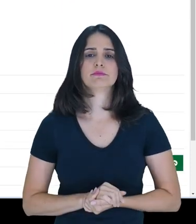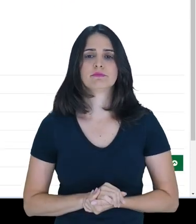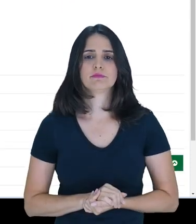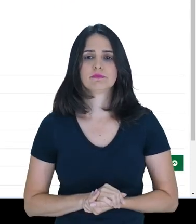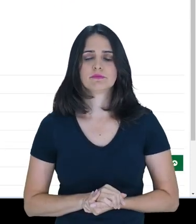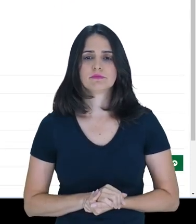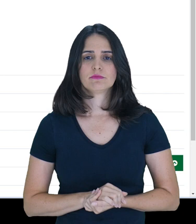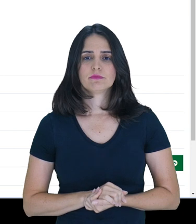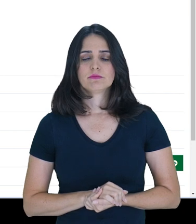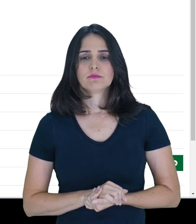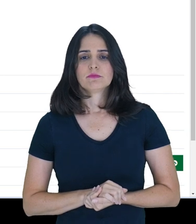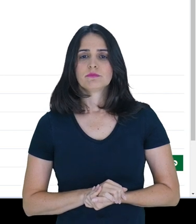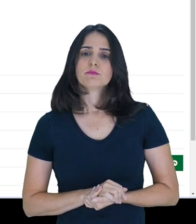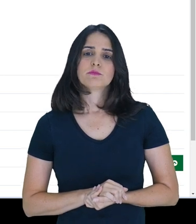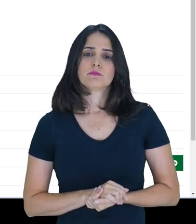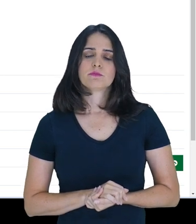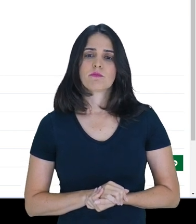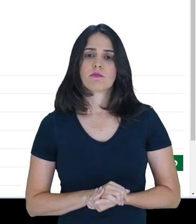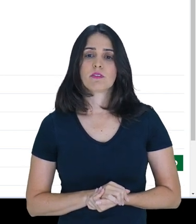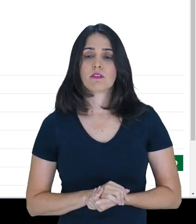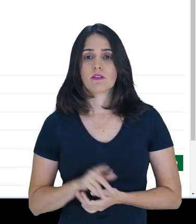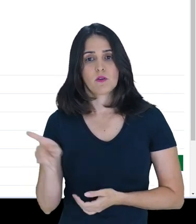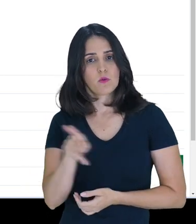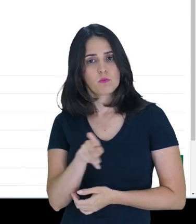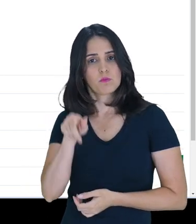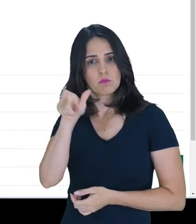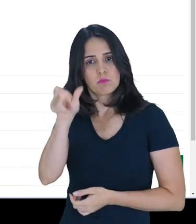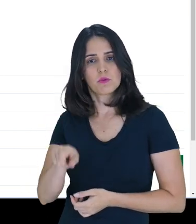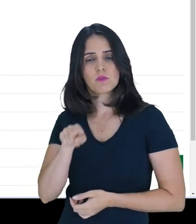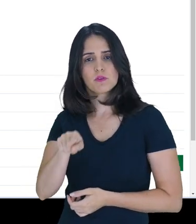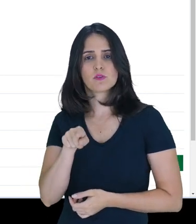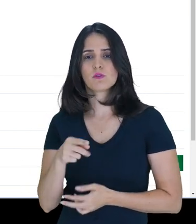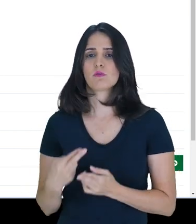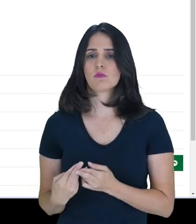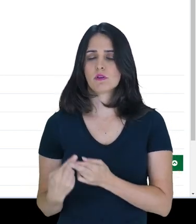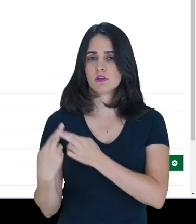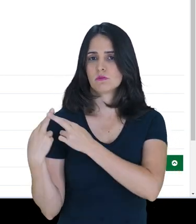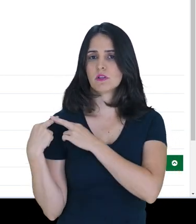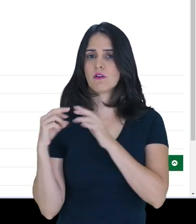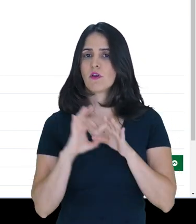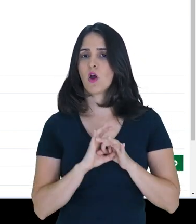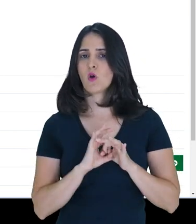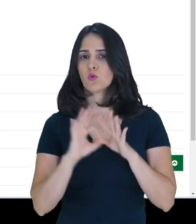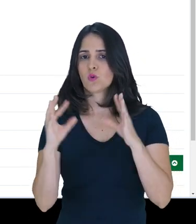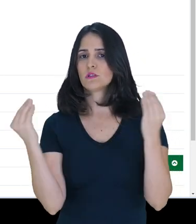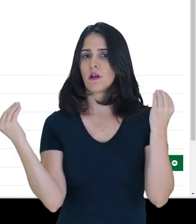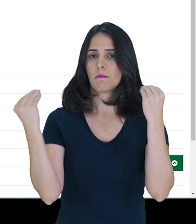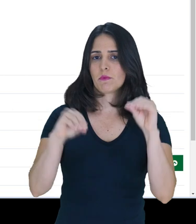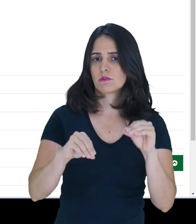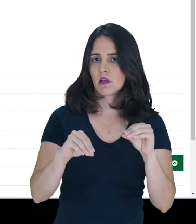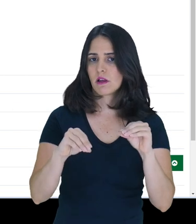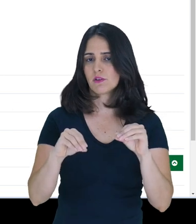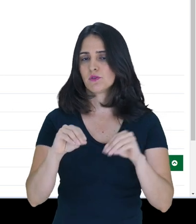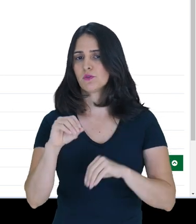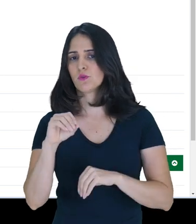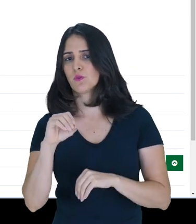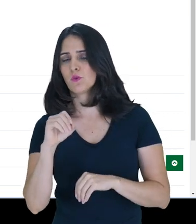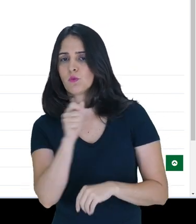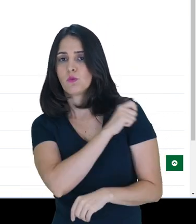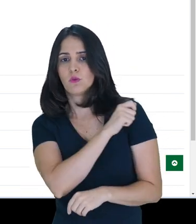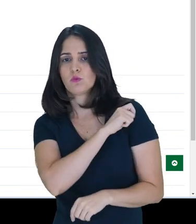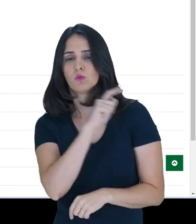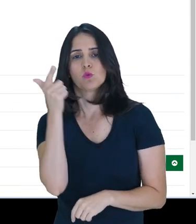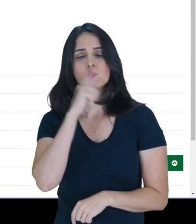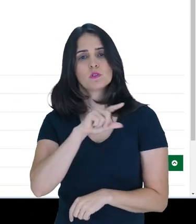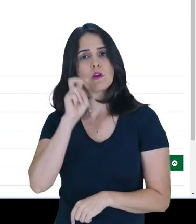aprovação imediata então o professor vai ou não vai autorizar essa postagem ou imediatamente